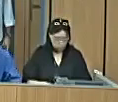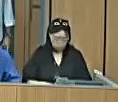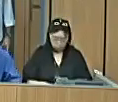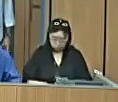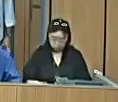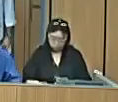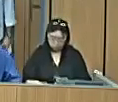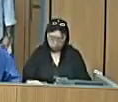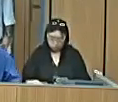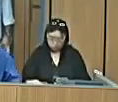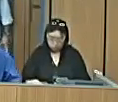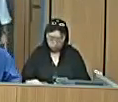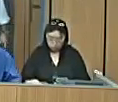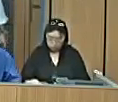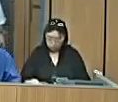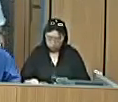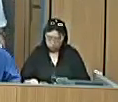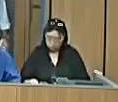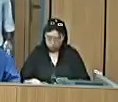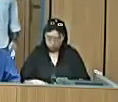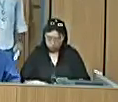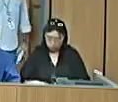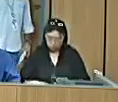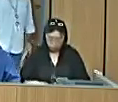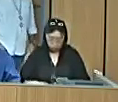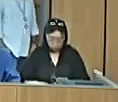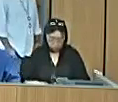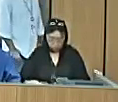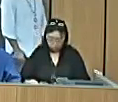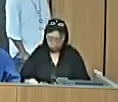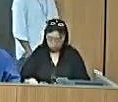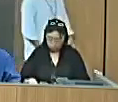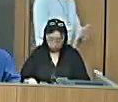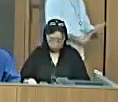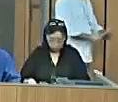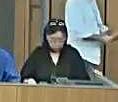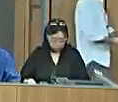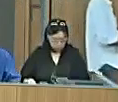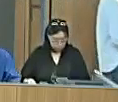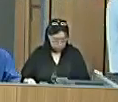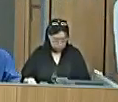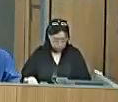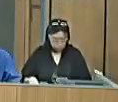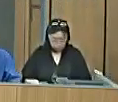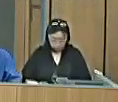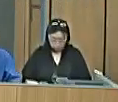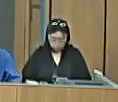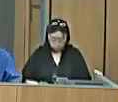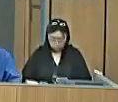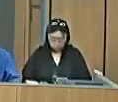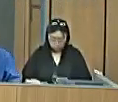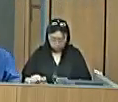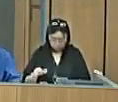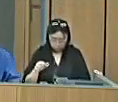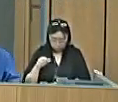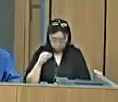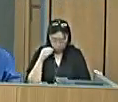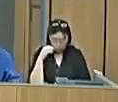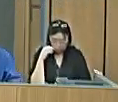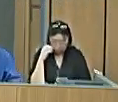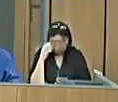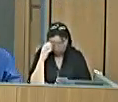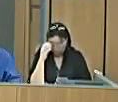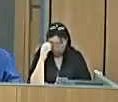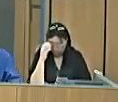interdisciplinar e compreende no mínimo profissionais das áreas de segurança áreas de saúde